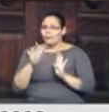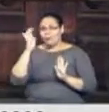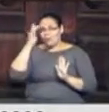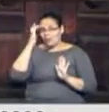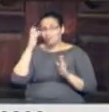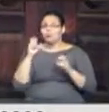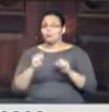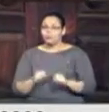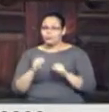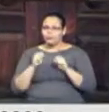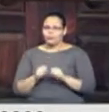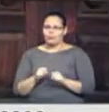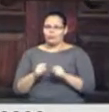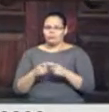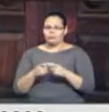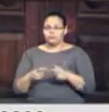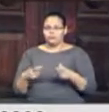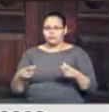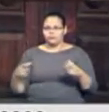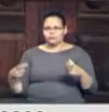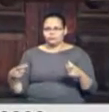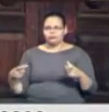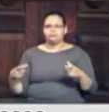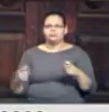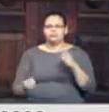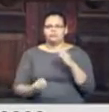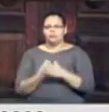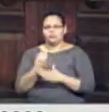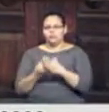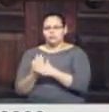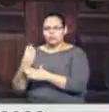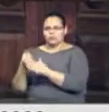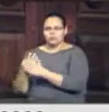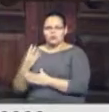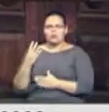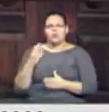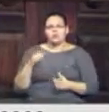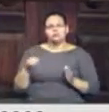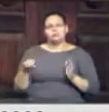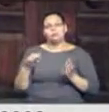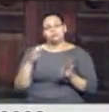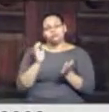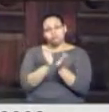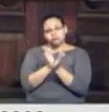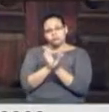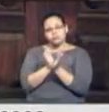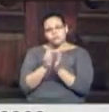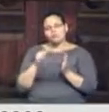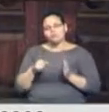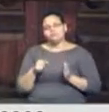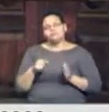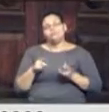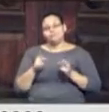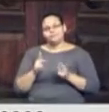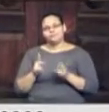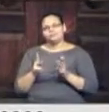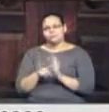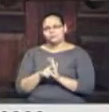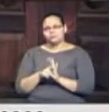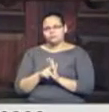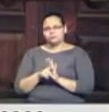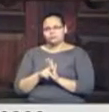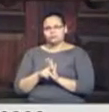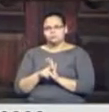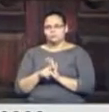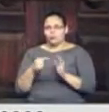elas podem ser expandidas e foi criada uma comissão para isso. Agora, os outros poderes têm que participar também. Nobre